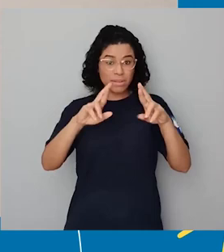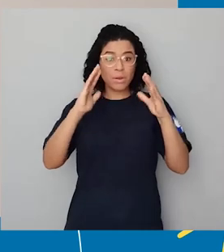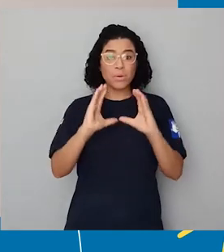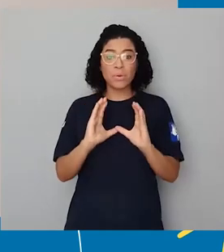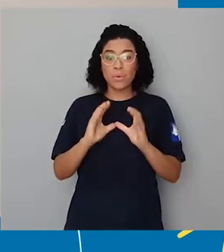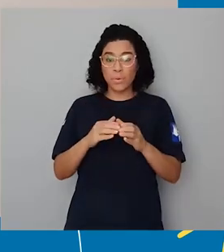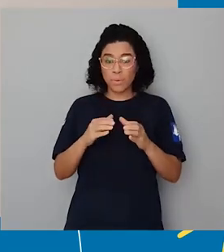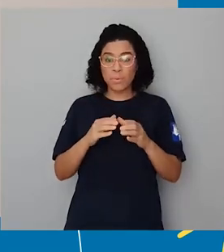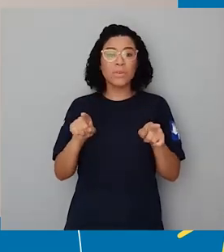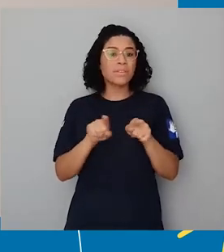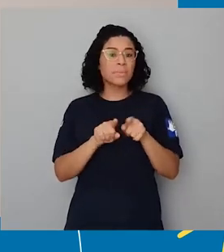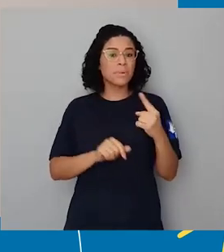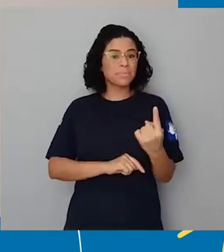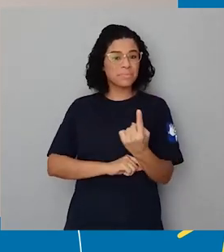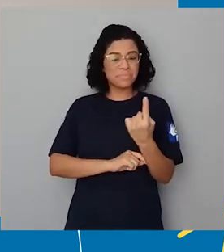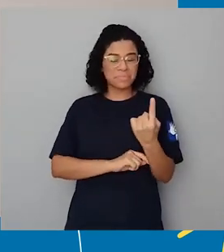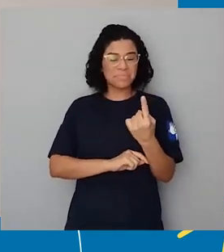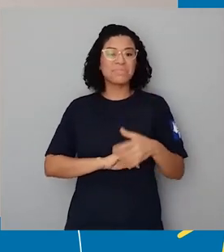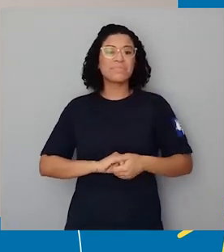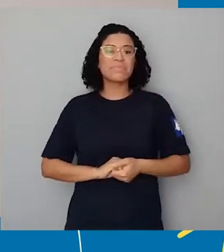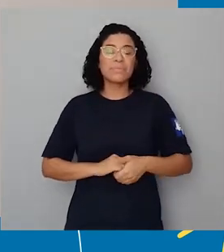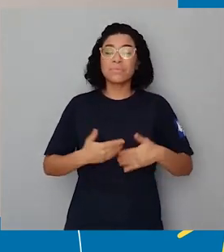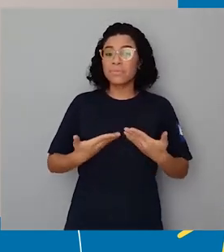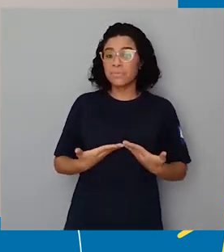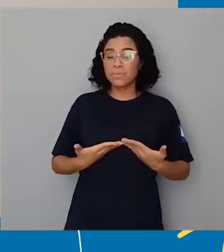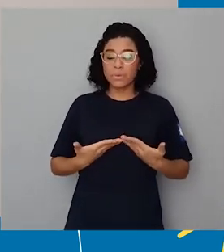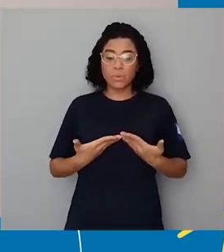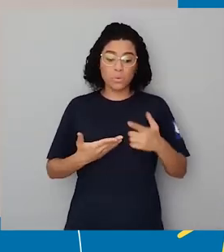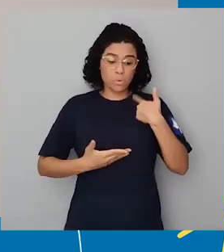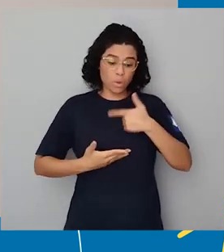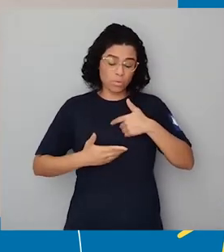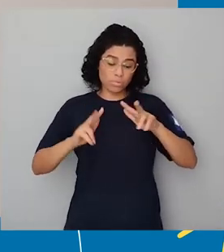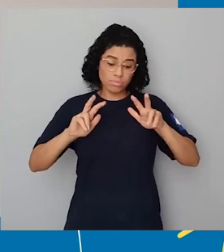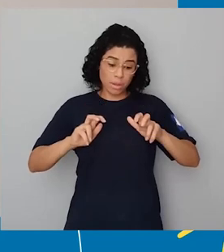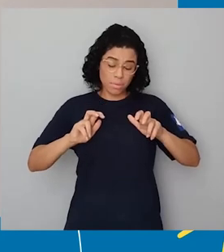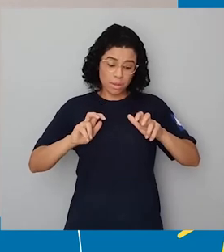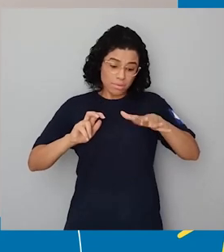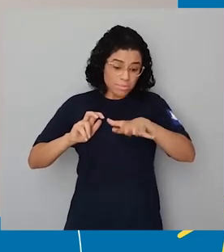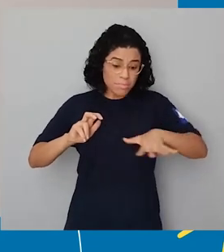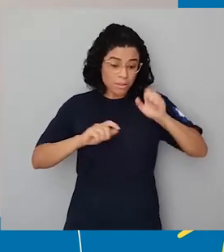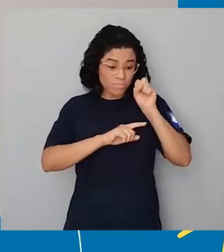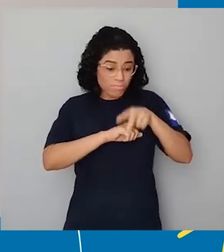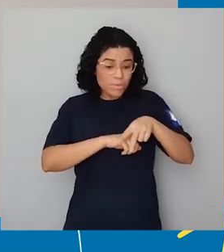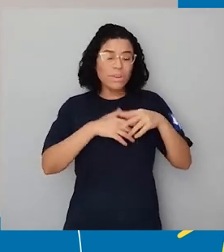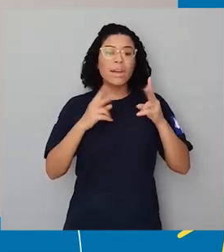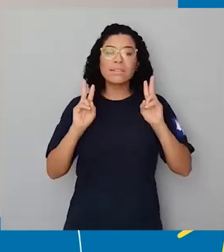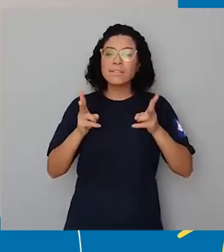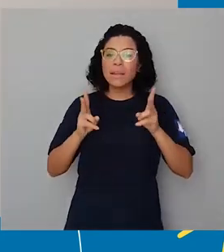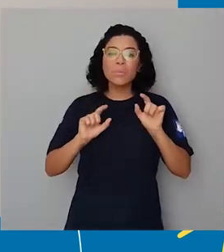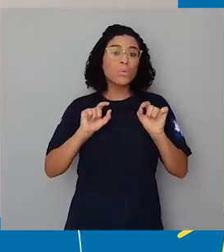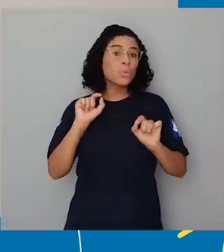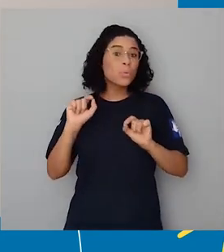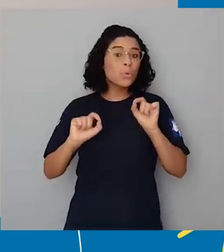e o individual. E quando falamos aqui de ocupação de espaços, estamos sempre